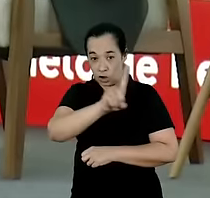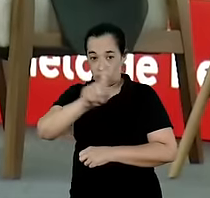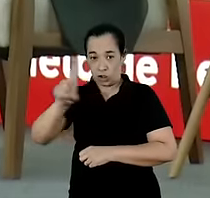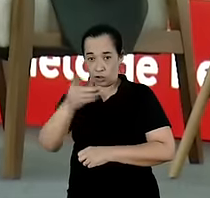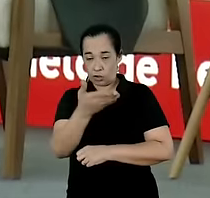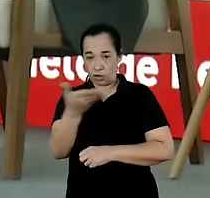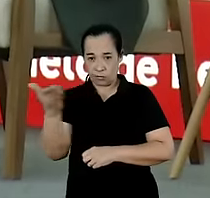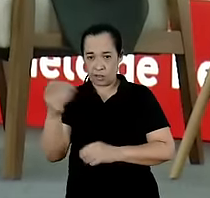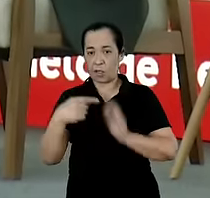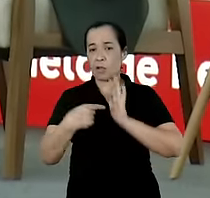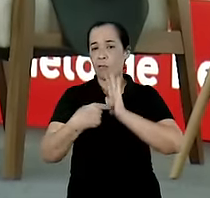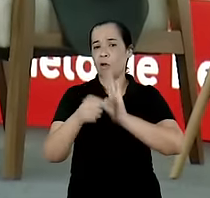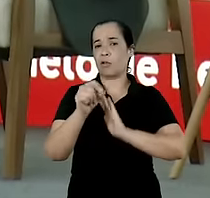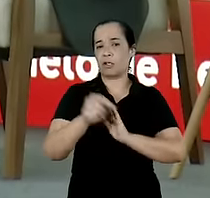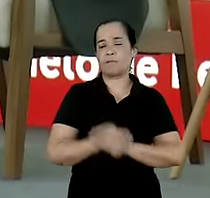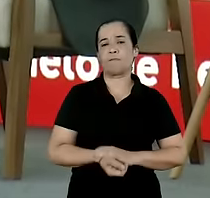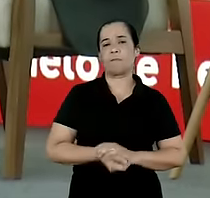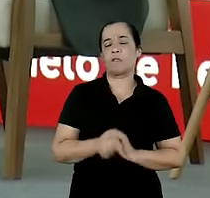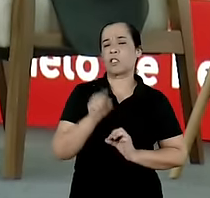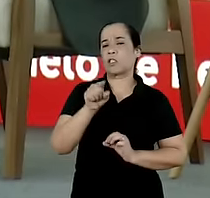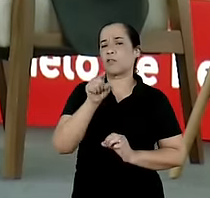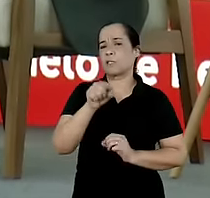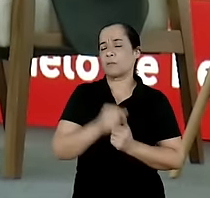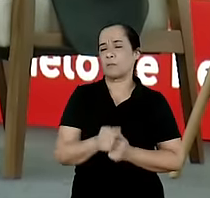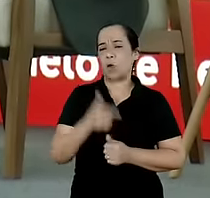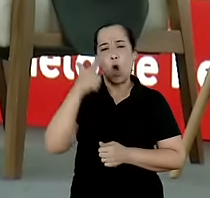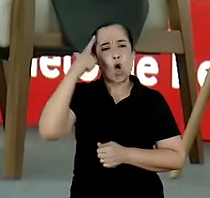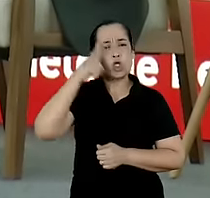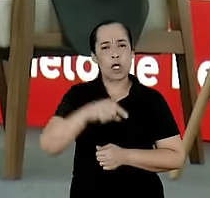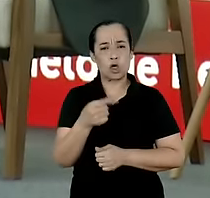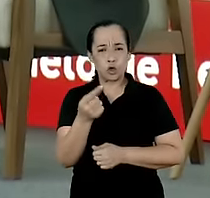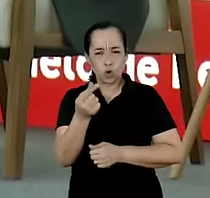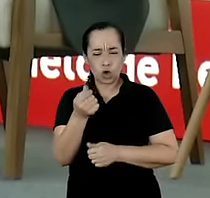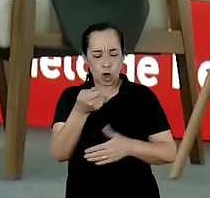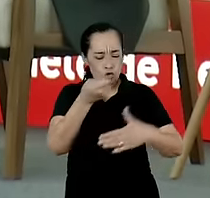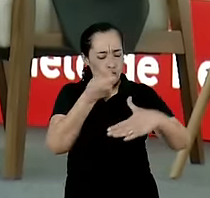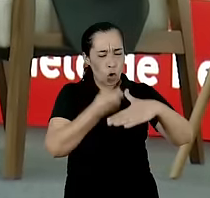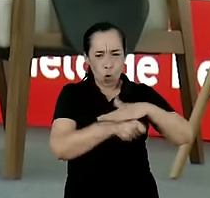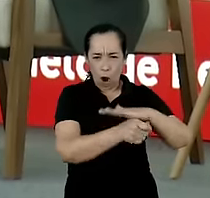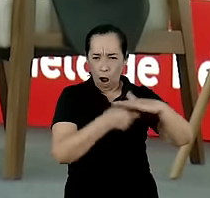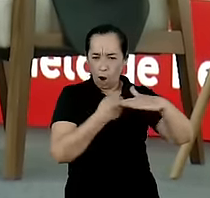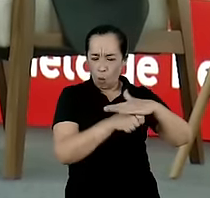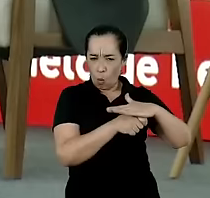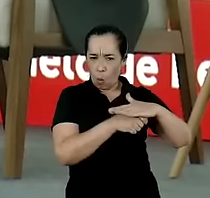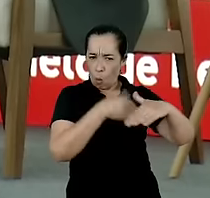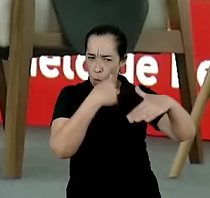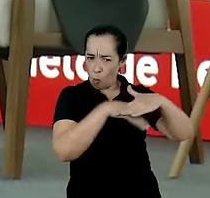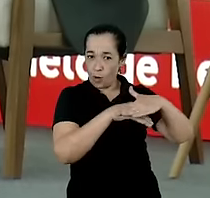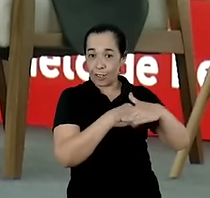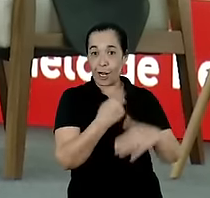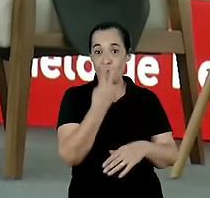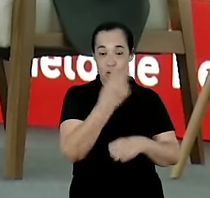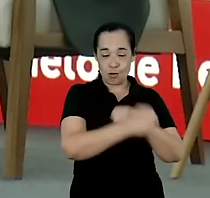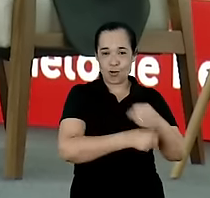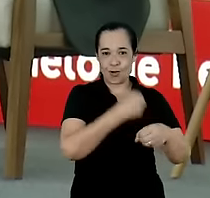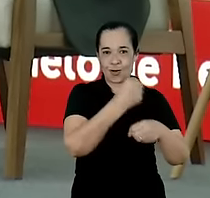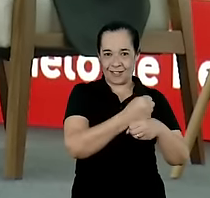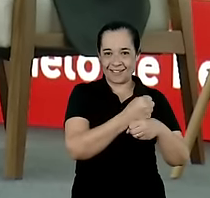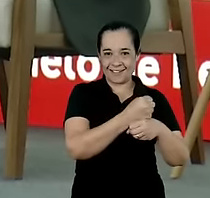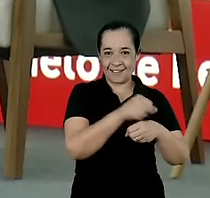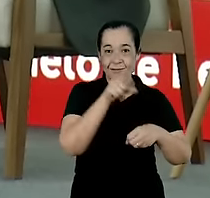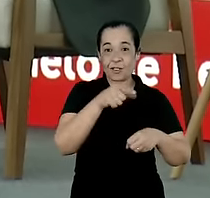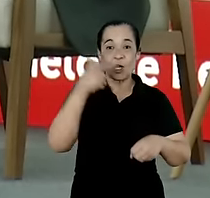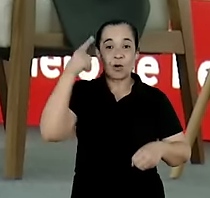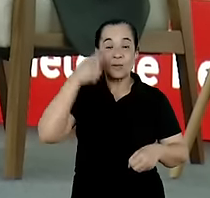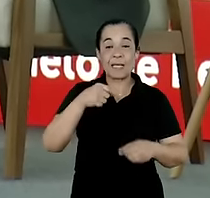seguinte se você segura um investimento por 24 meses na média você ganha CD + 4 usando esses essas simulações